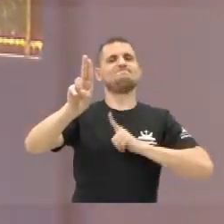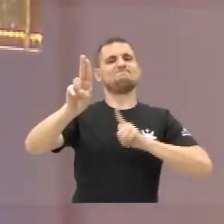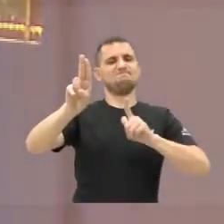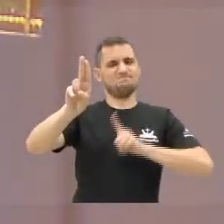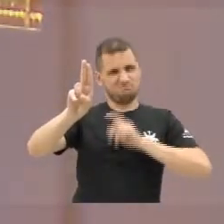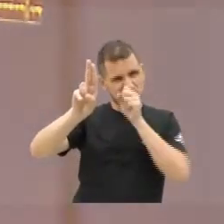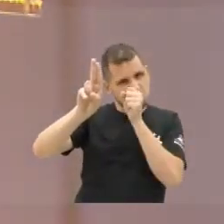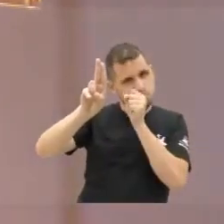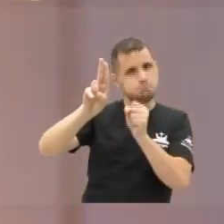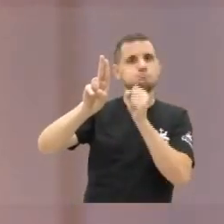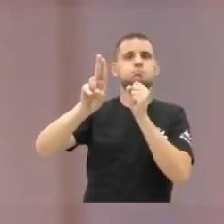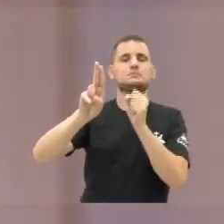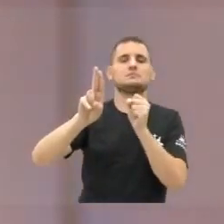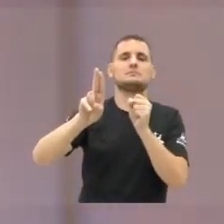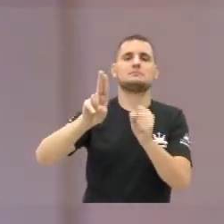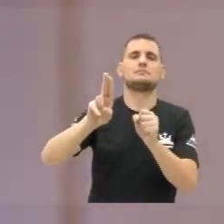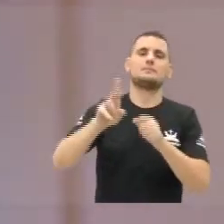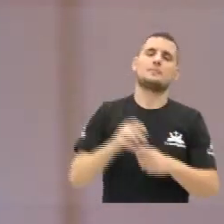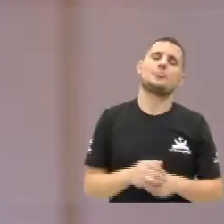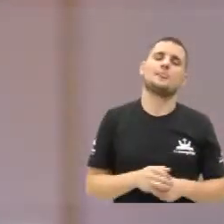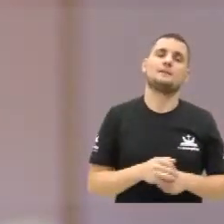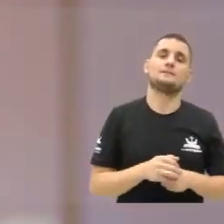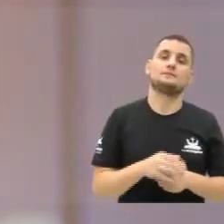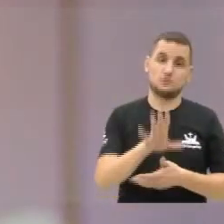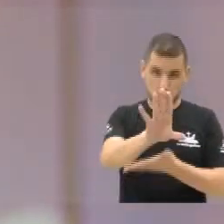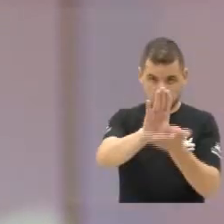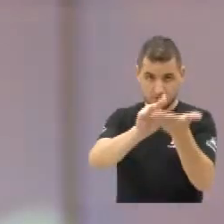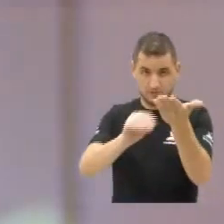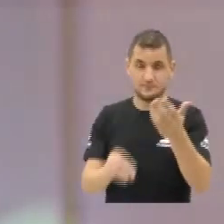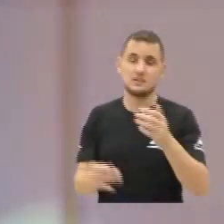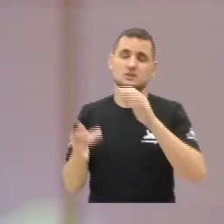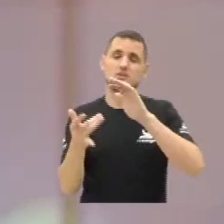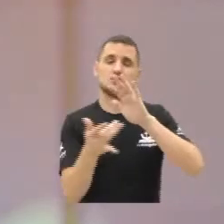de Jesus. Mais uma vez, do início, Jesus.